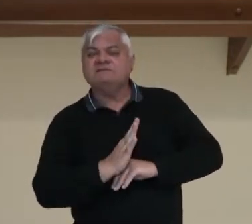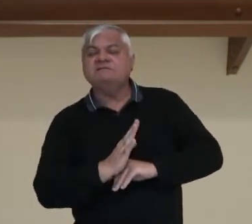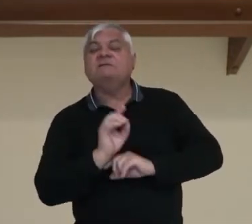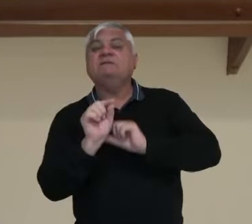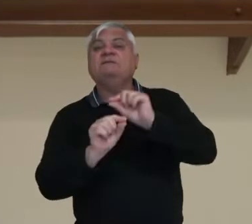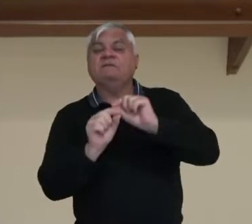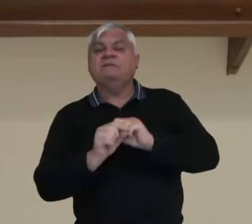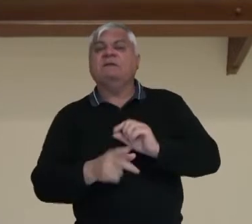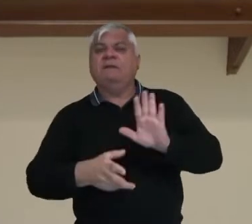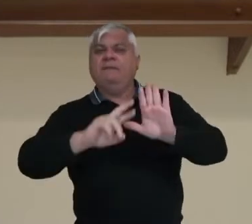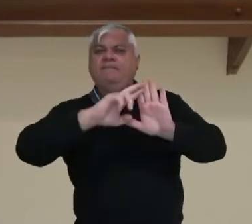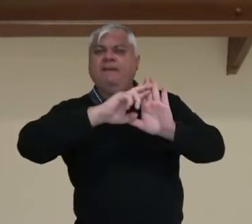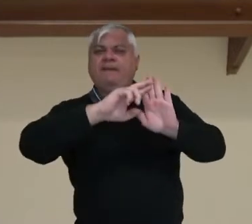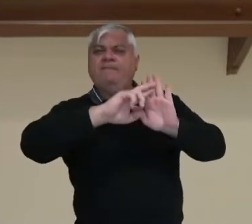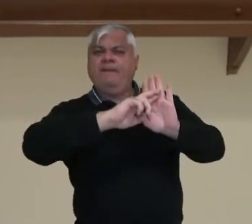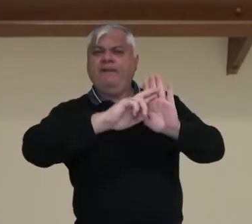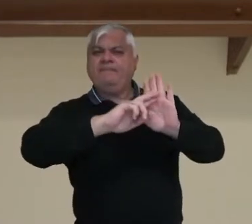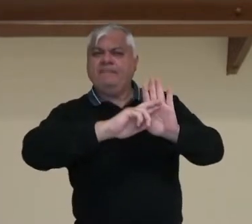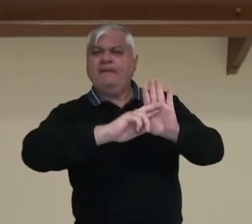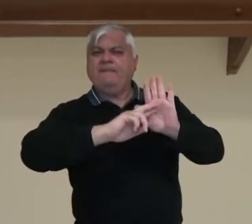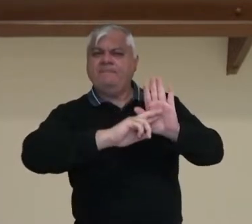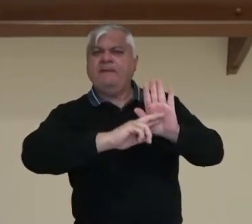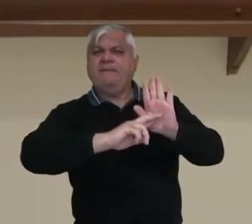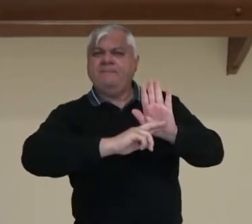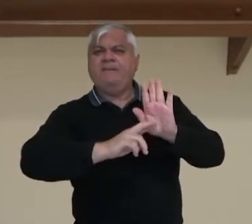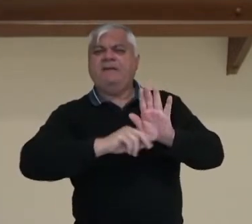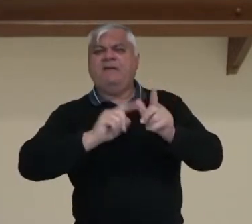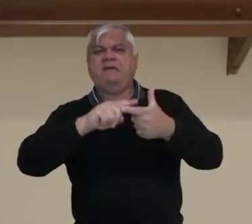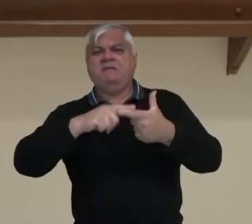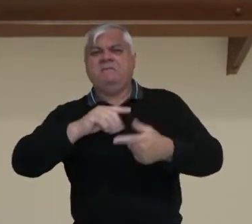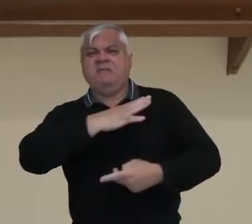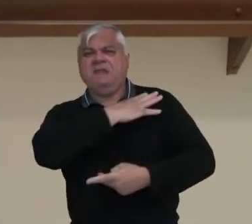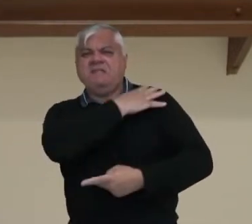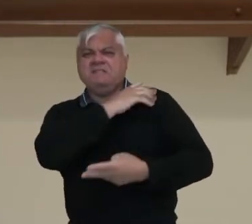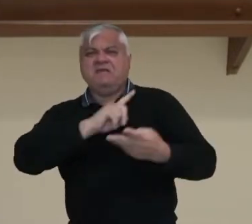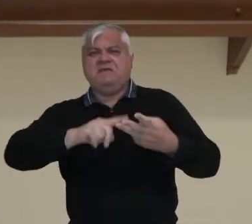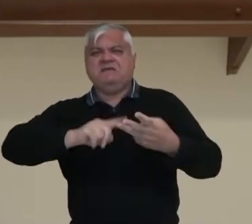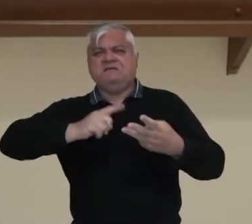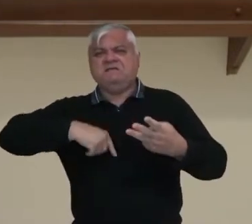os regimes ditatoriais, totalitários, eles